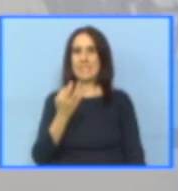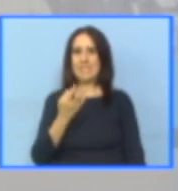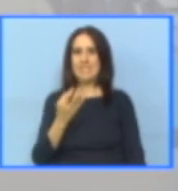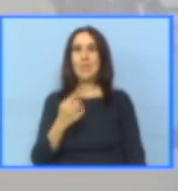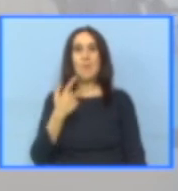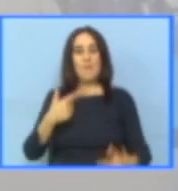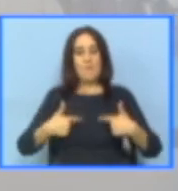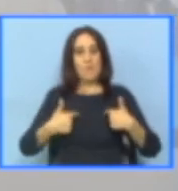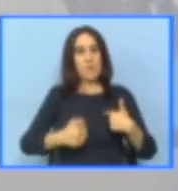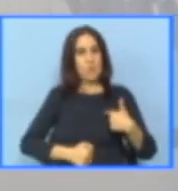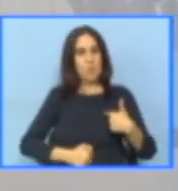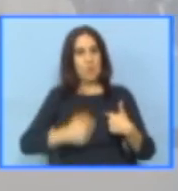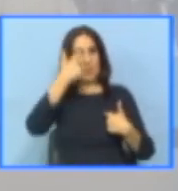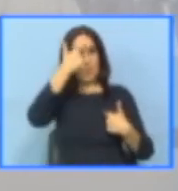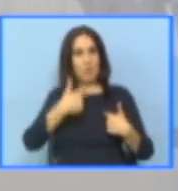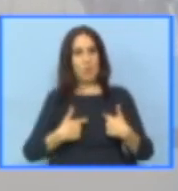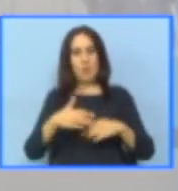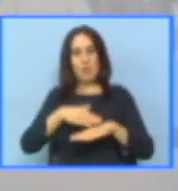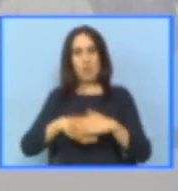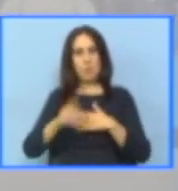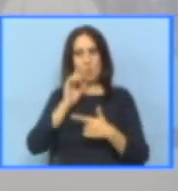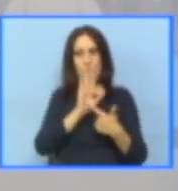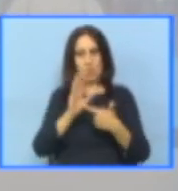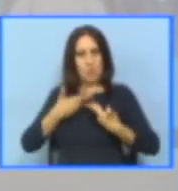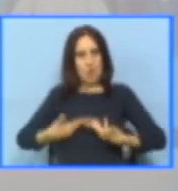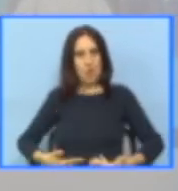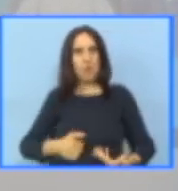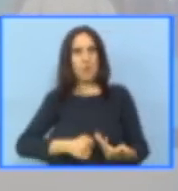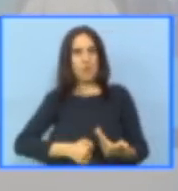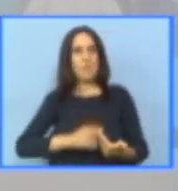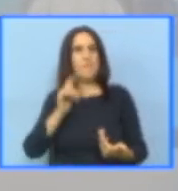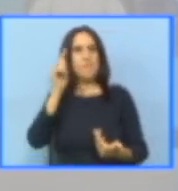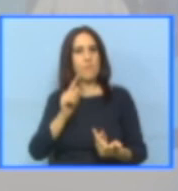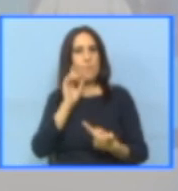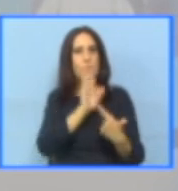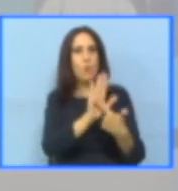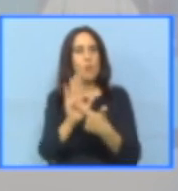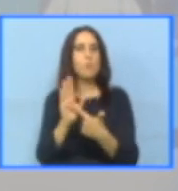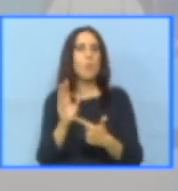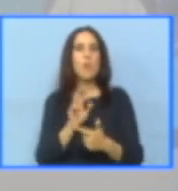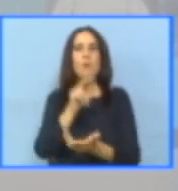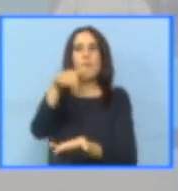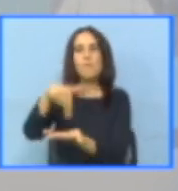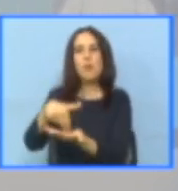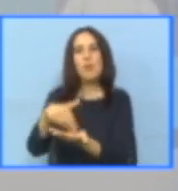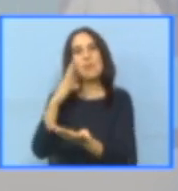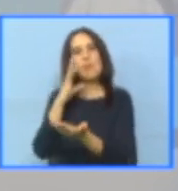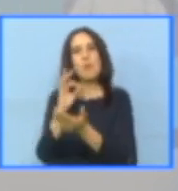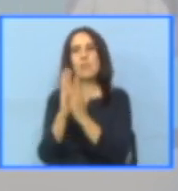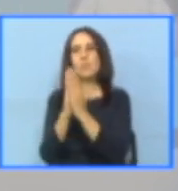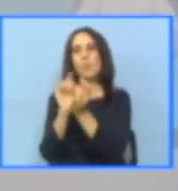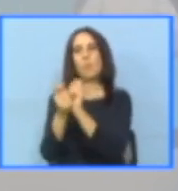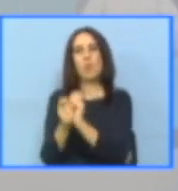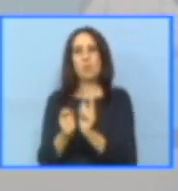sua ação, conseguem mostrar através da sua ação que são católicos e mostram a sua fé, mas não vão para lá tentar mudar as